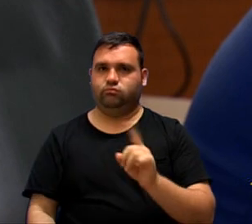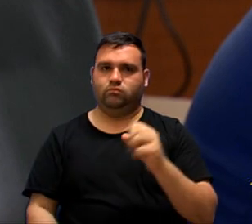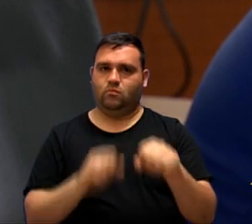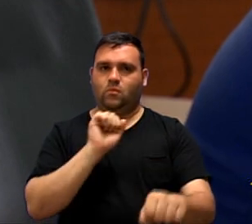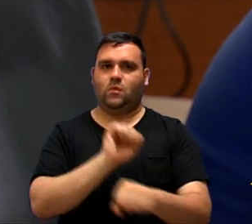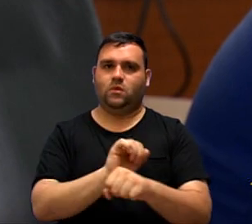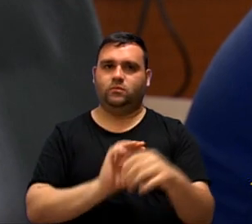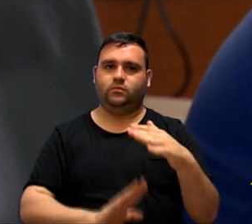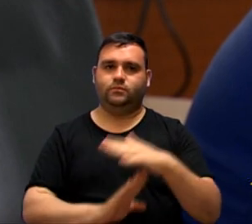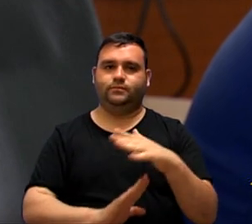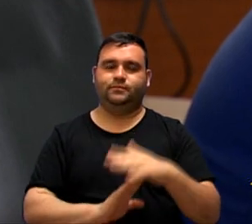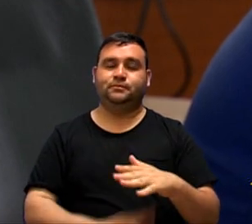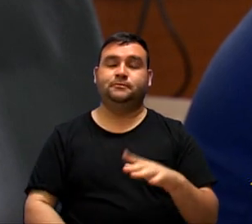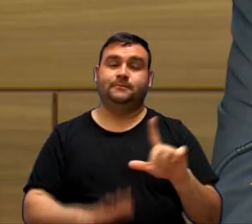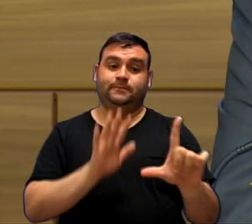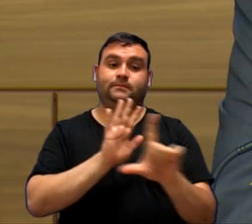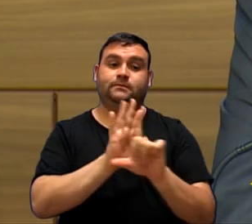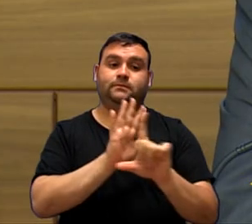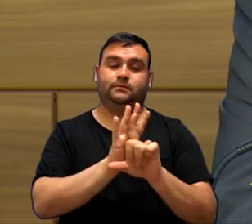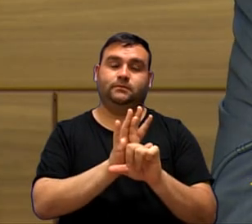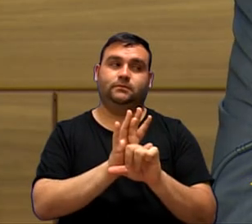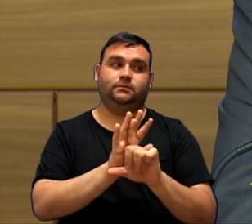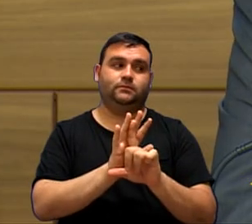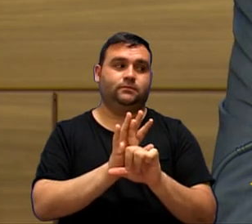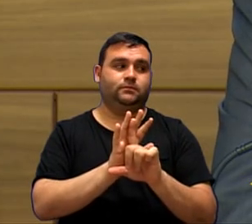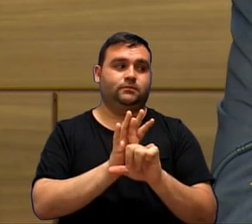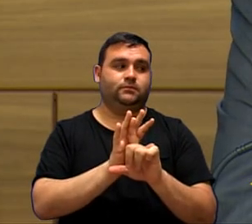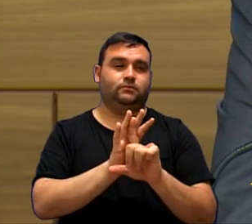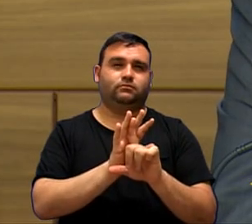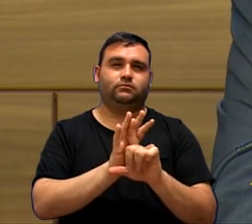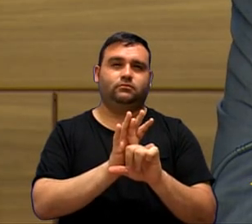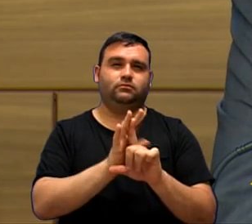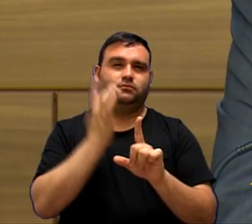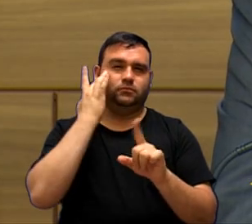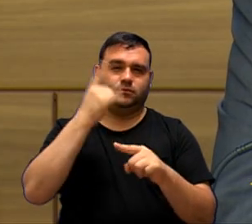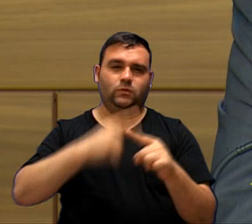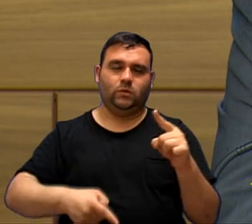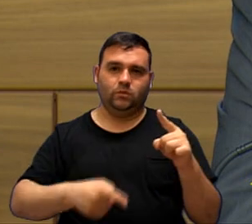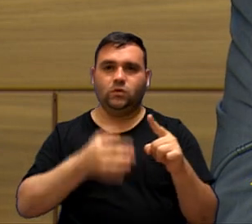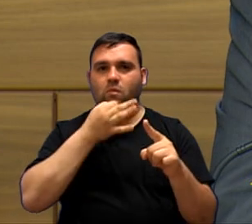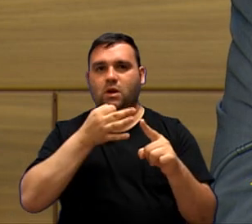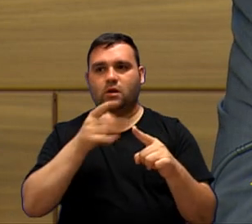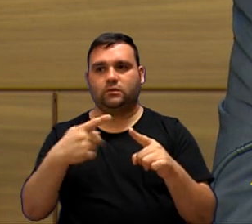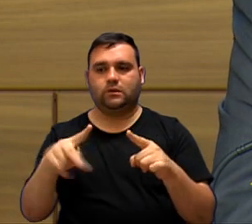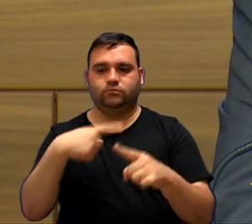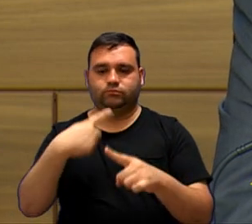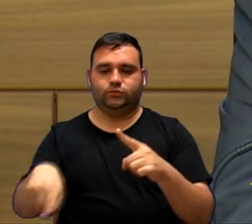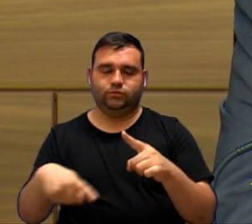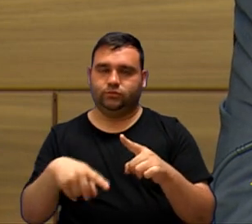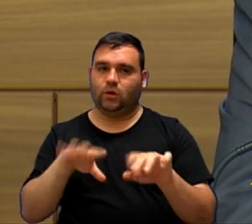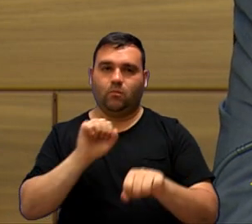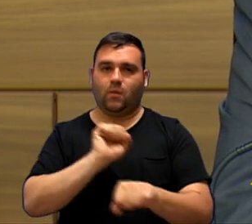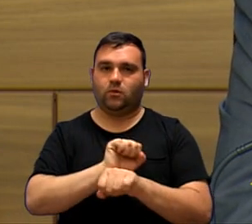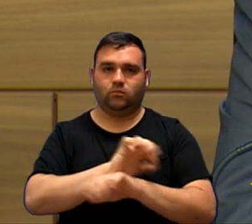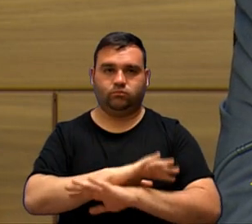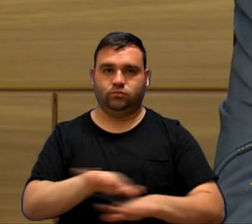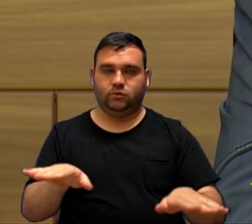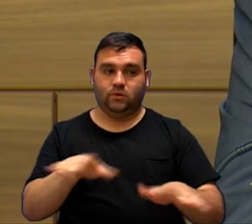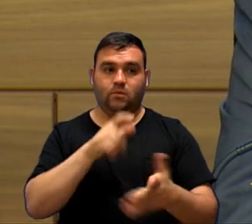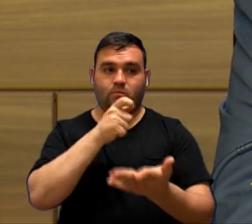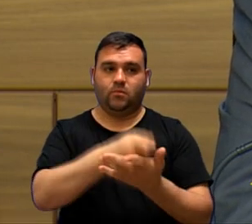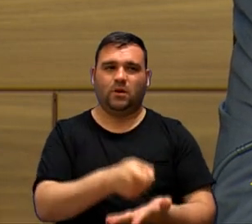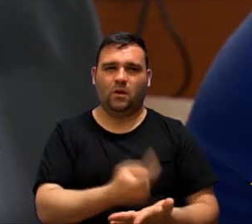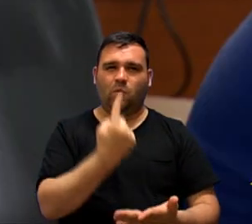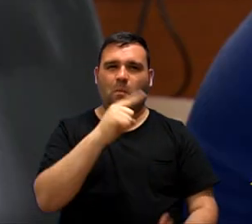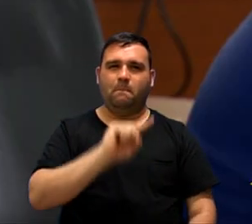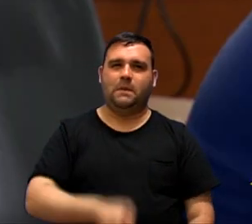Parou. A lei ela foi, acho que foi vetada, vocês derrubaram o veto, parou. Parou de pagar,